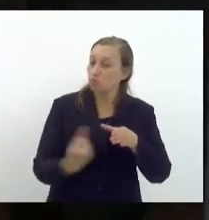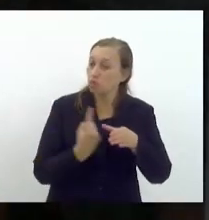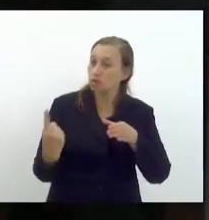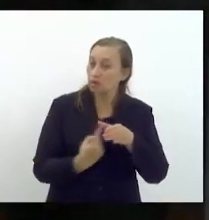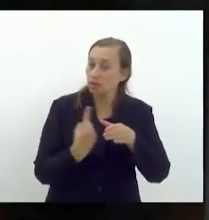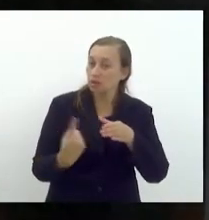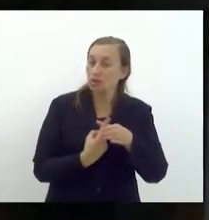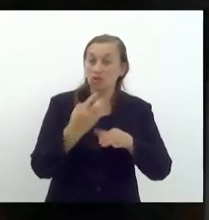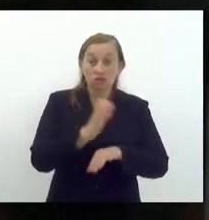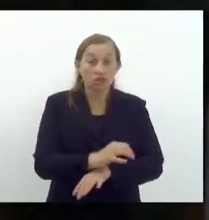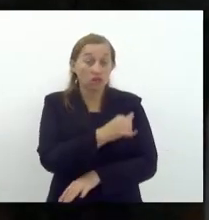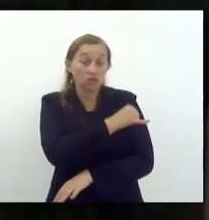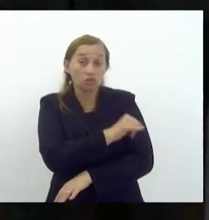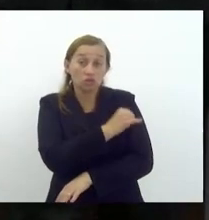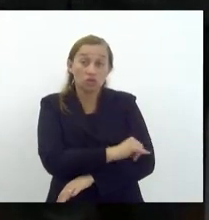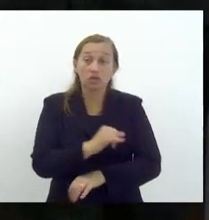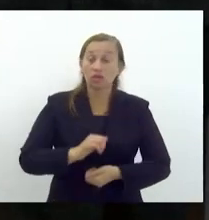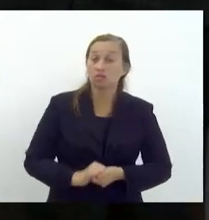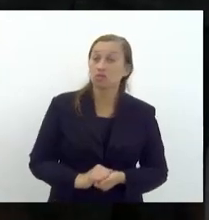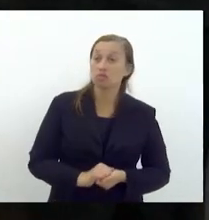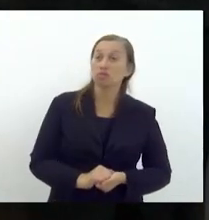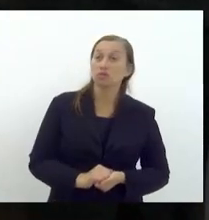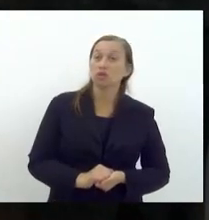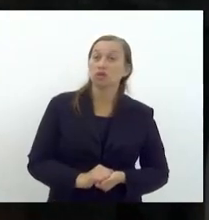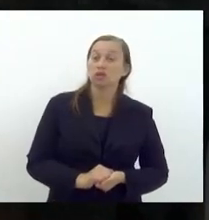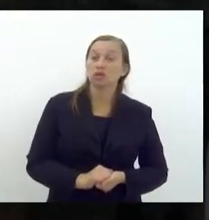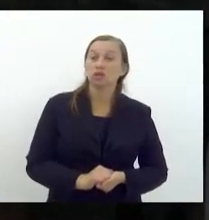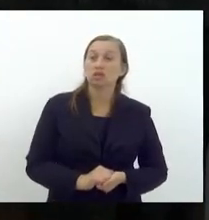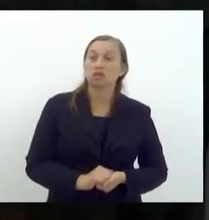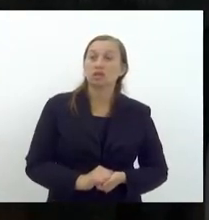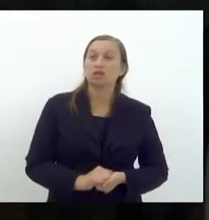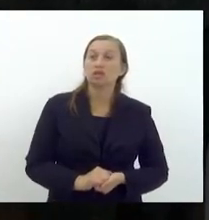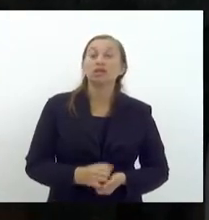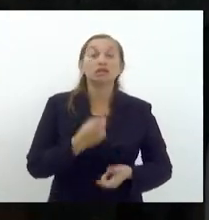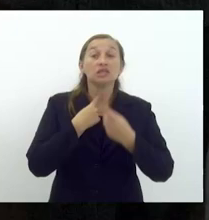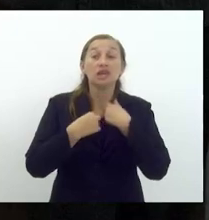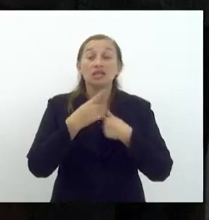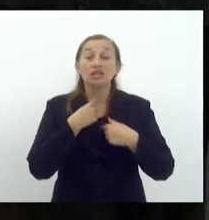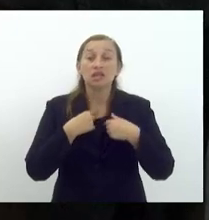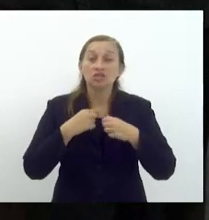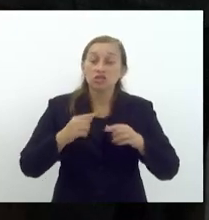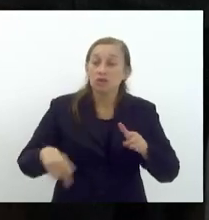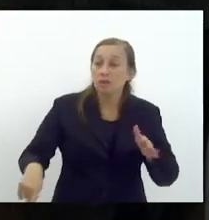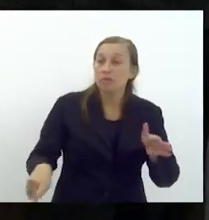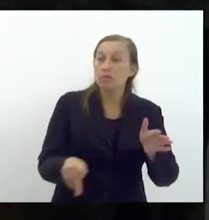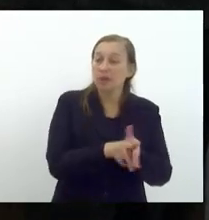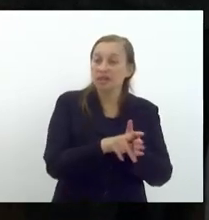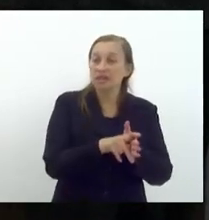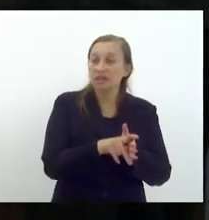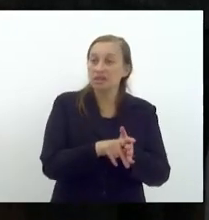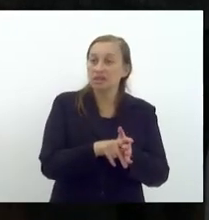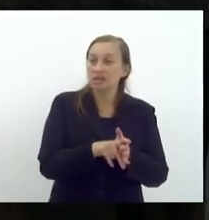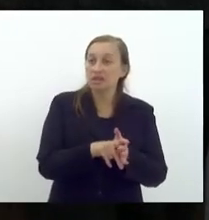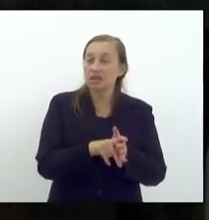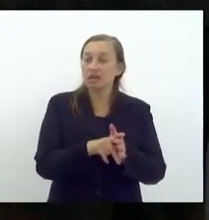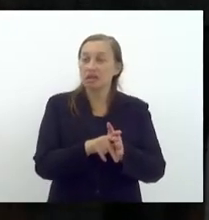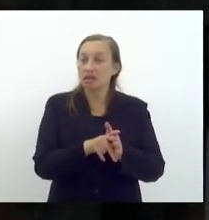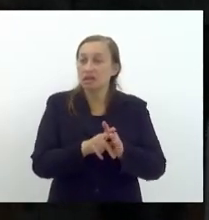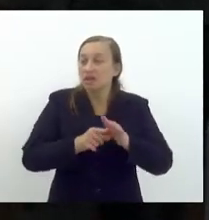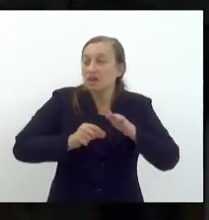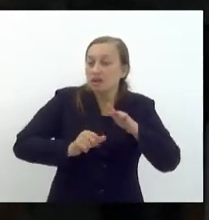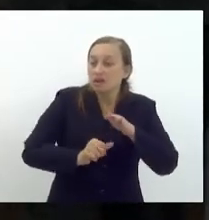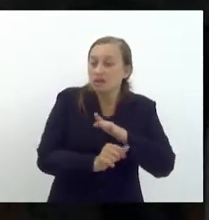Estado do Rio de Janeiro com a legítima expectativa de gozarem desse benefício fiscal estão à espera que